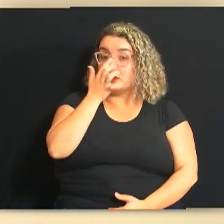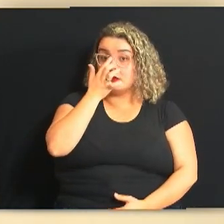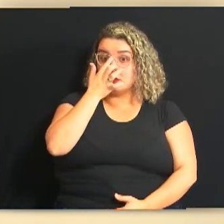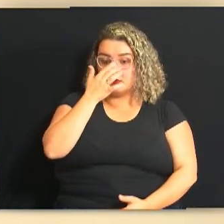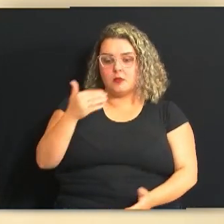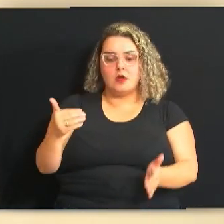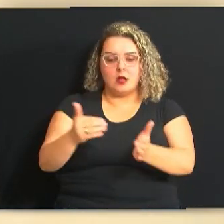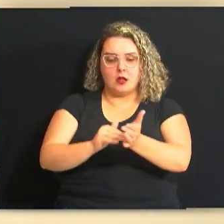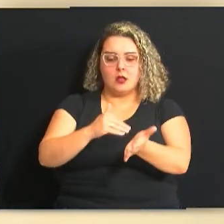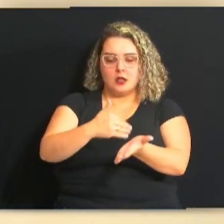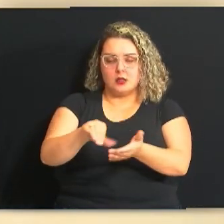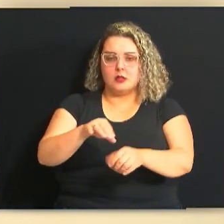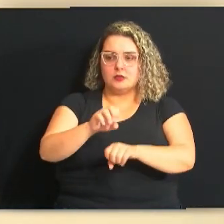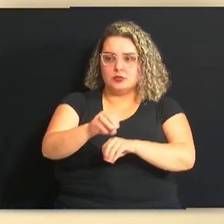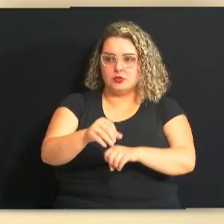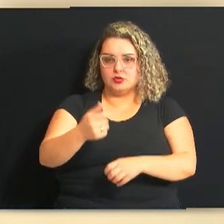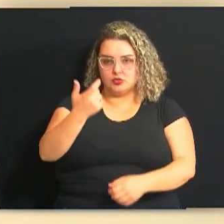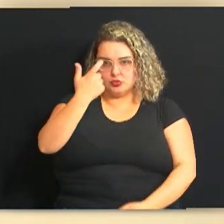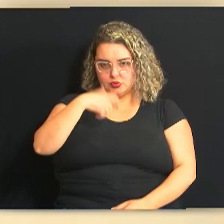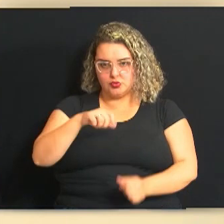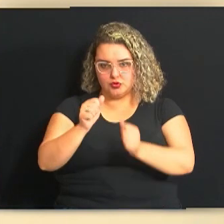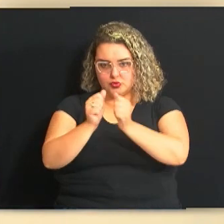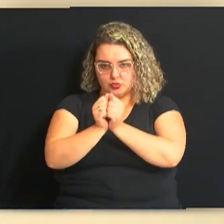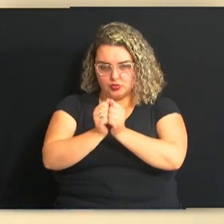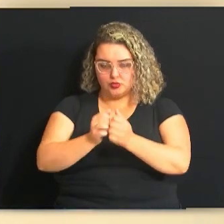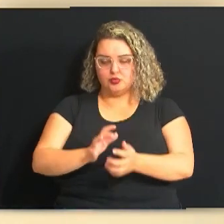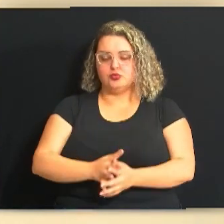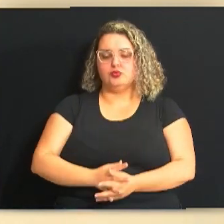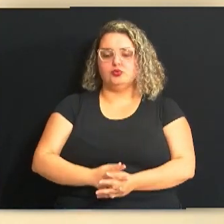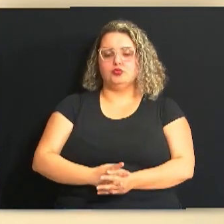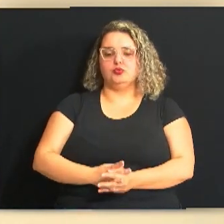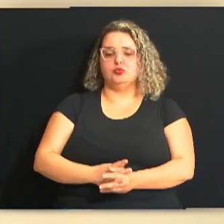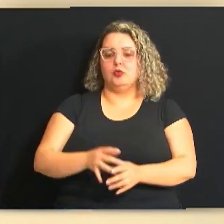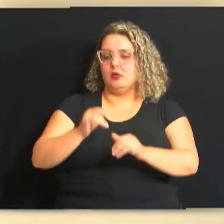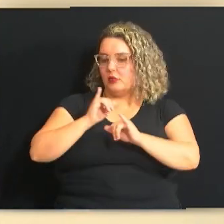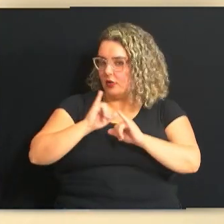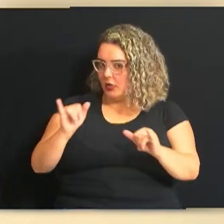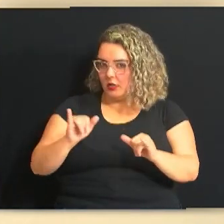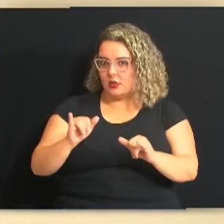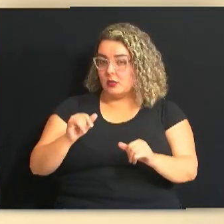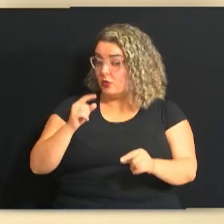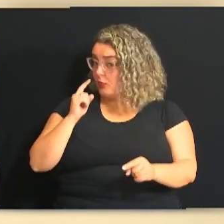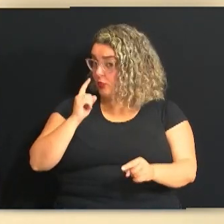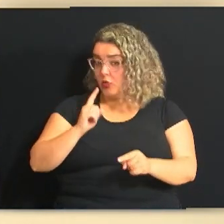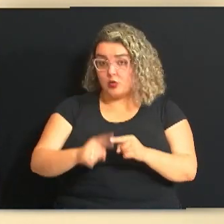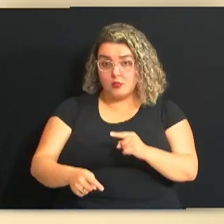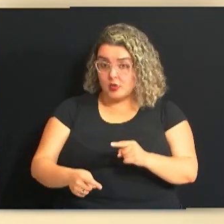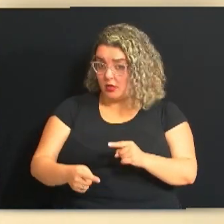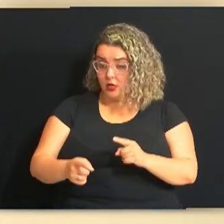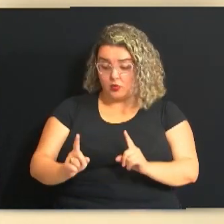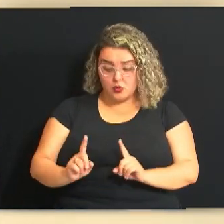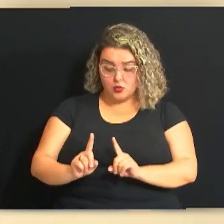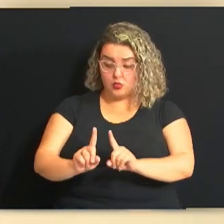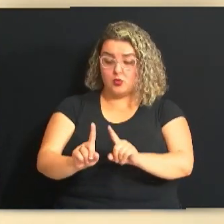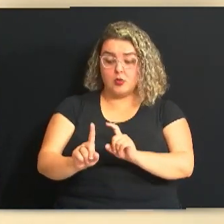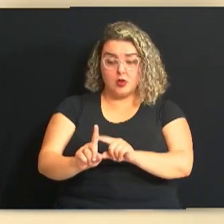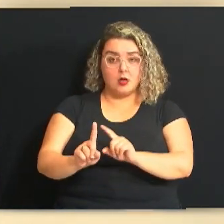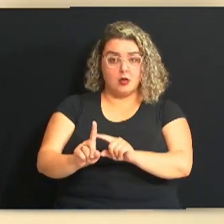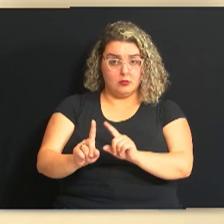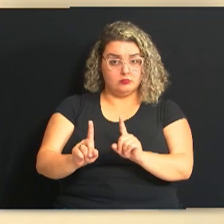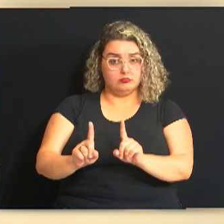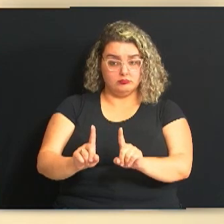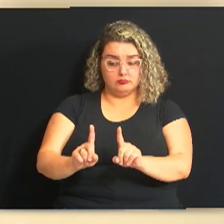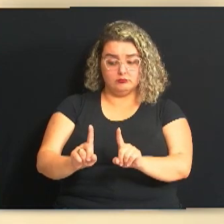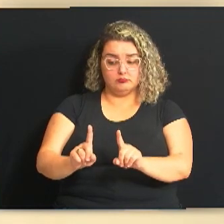Educação, junto com esse vereador, alegando ali que passaram a proibir os acompanhantes para as crianças autistas